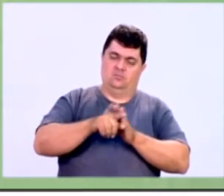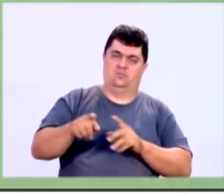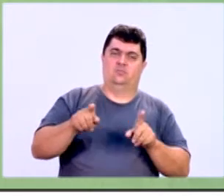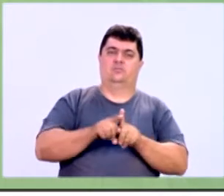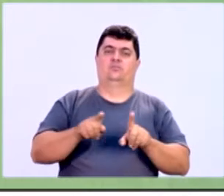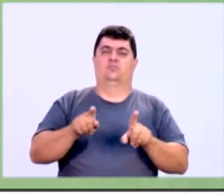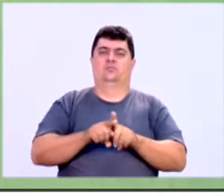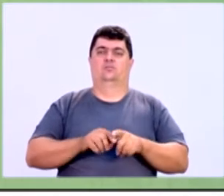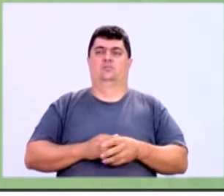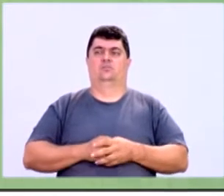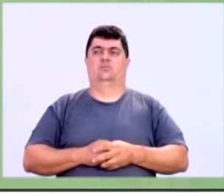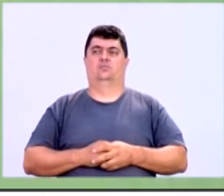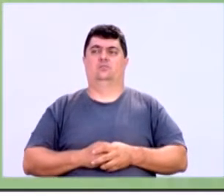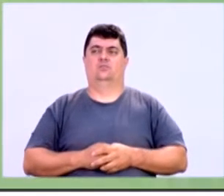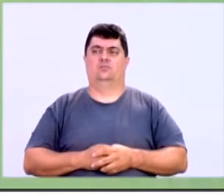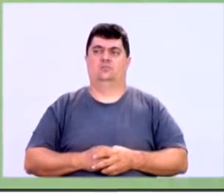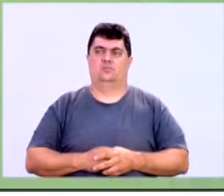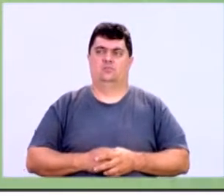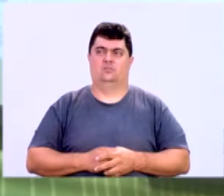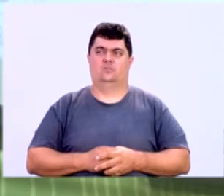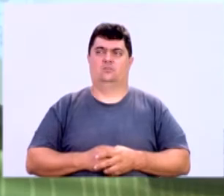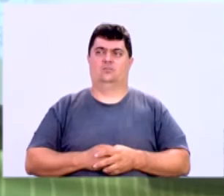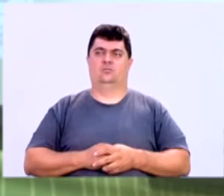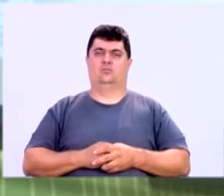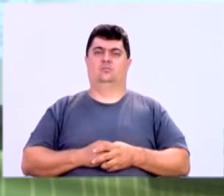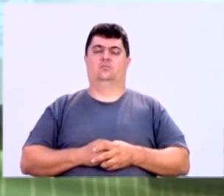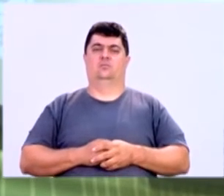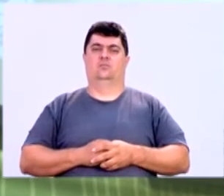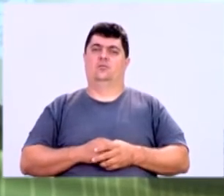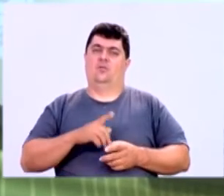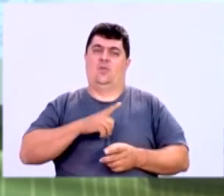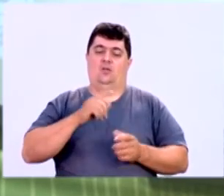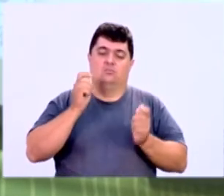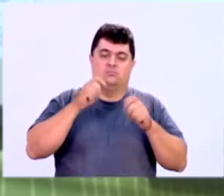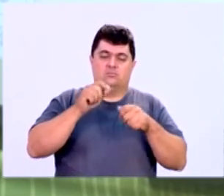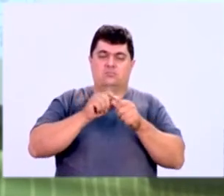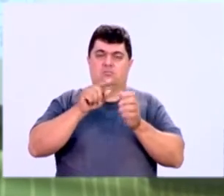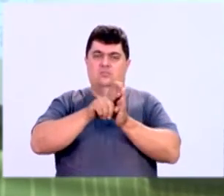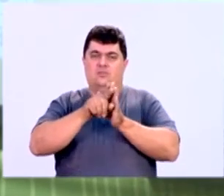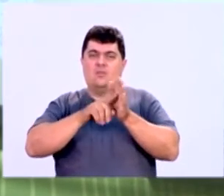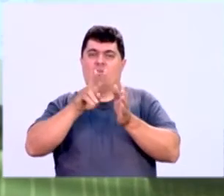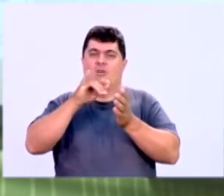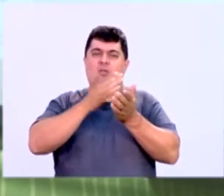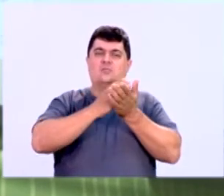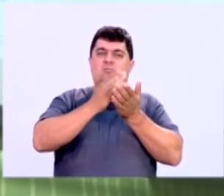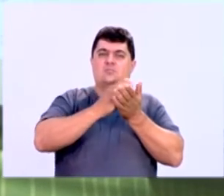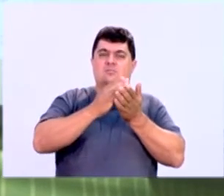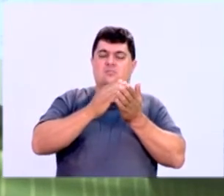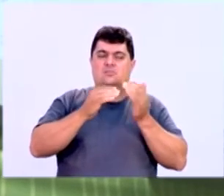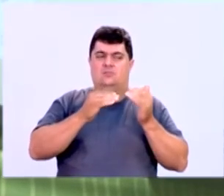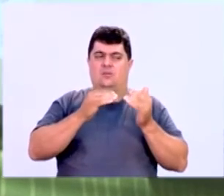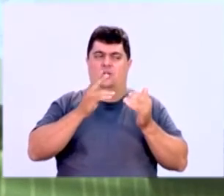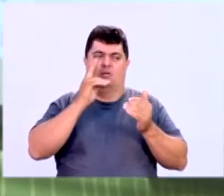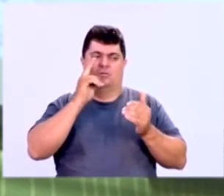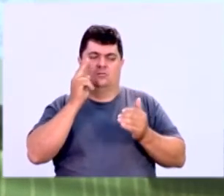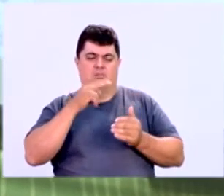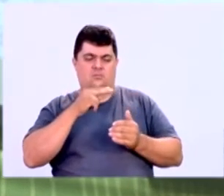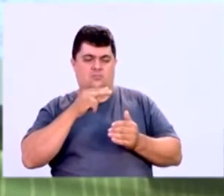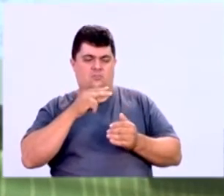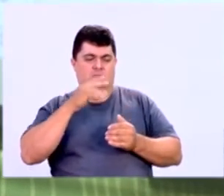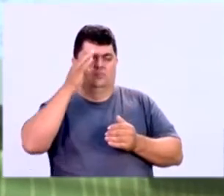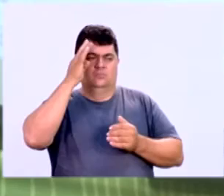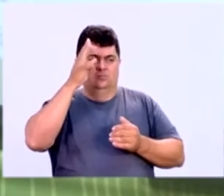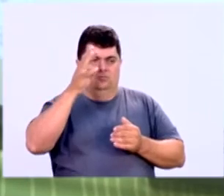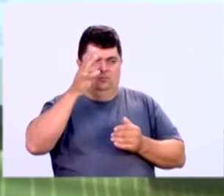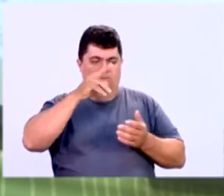ser utilizadas para que a pesquisa seja realizada e ele vai começar a fazer essa relação de que tudo que a gente